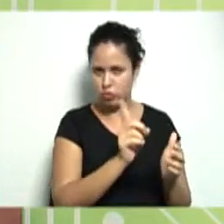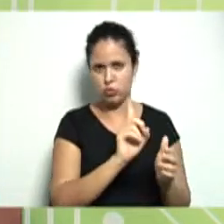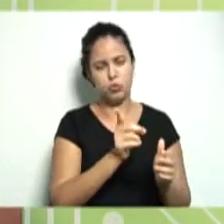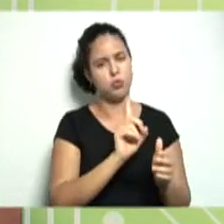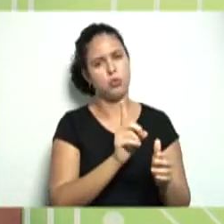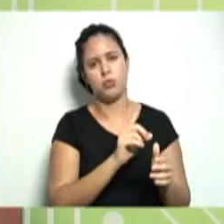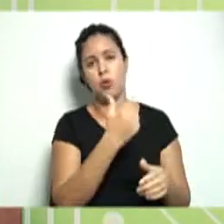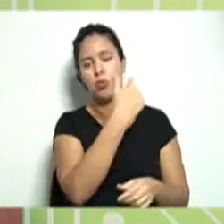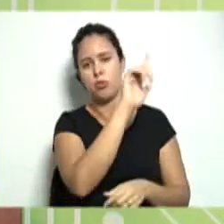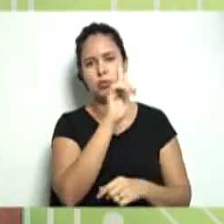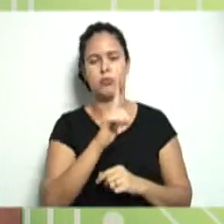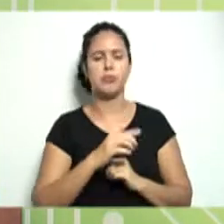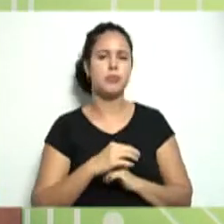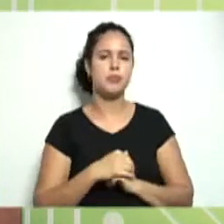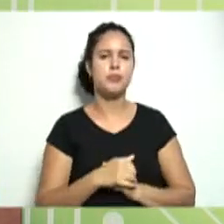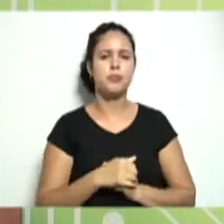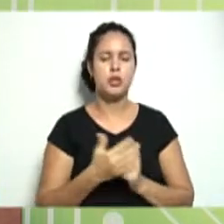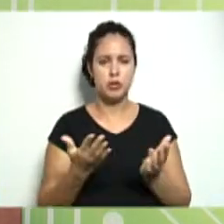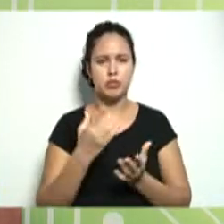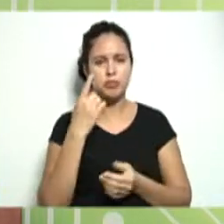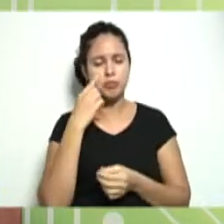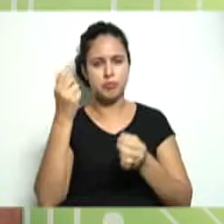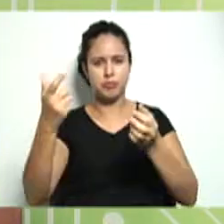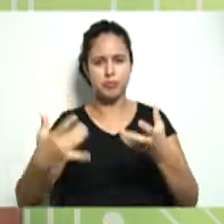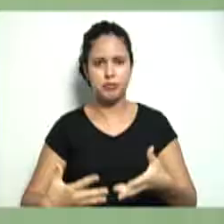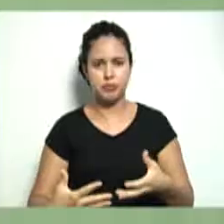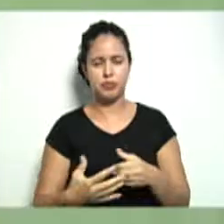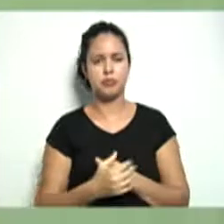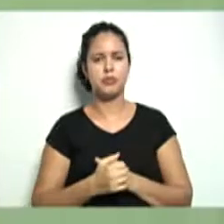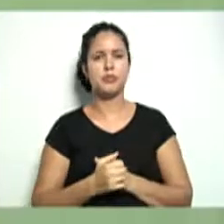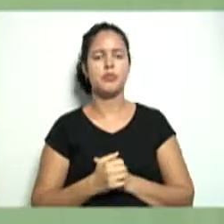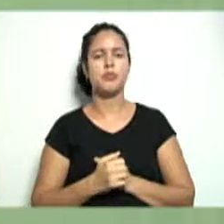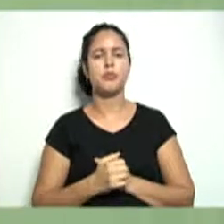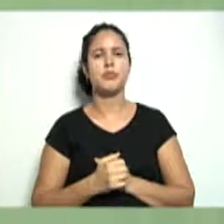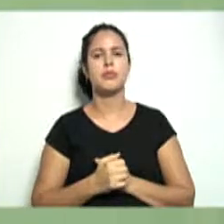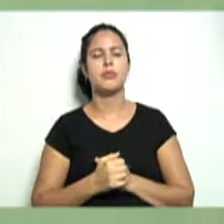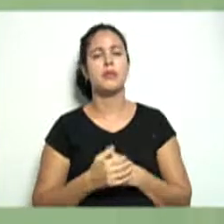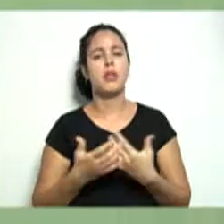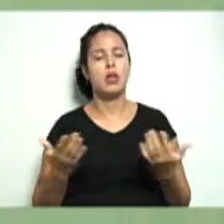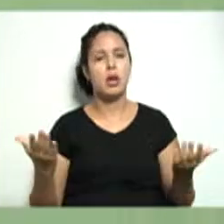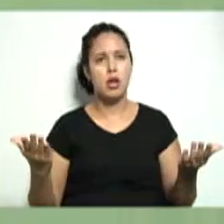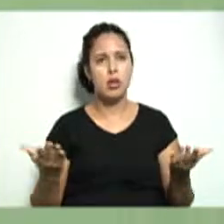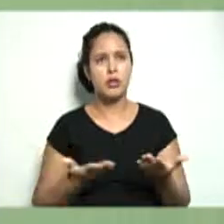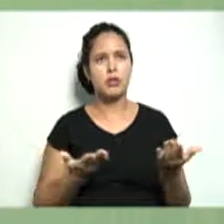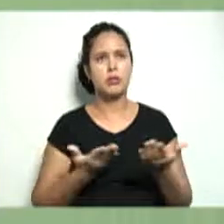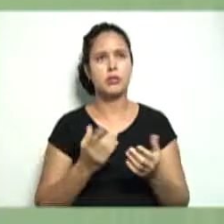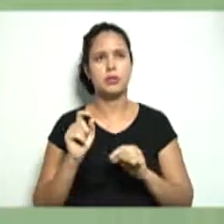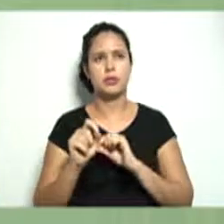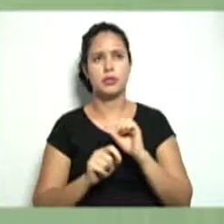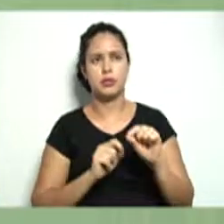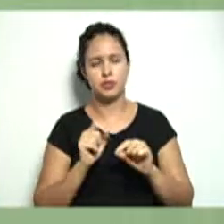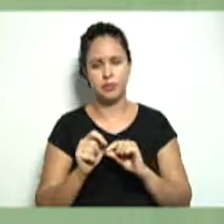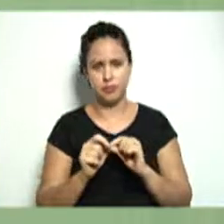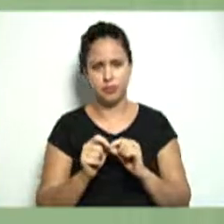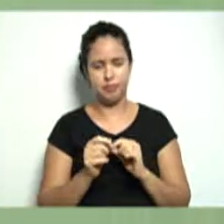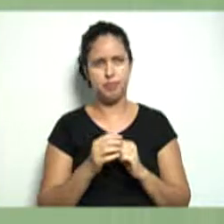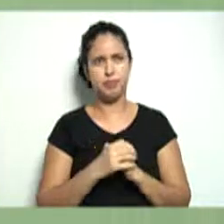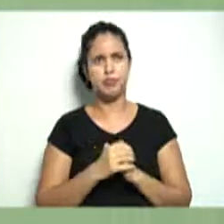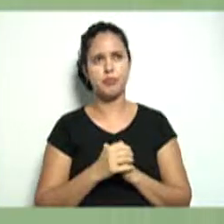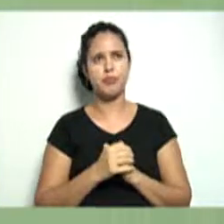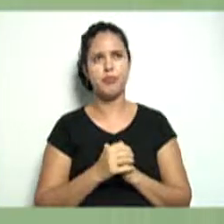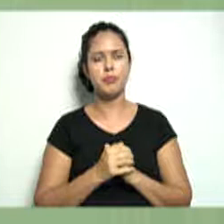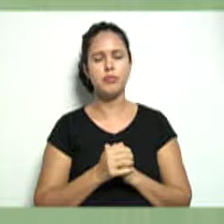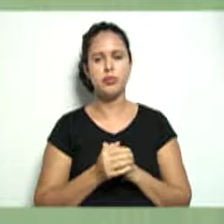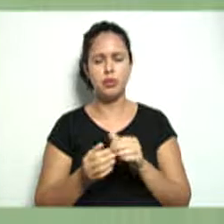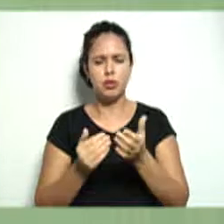educação que a gente vai ver aqui, né? Como havia agora, né? Vamos falar sobre